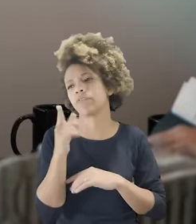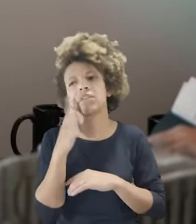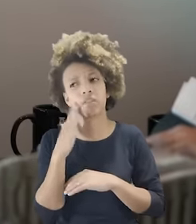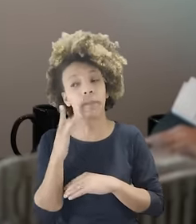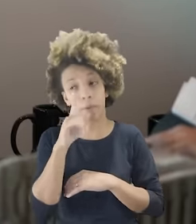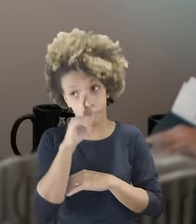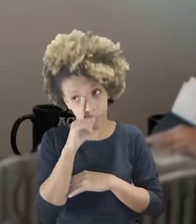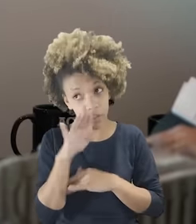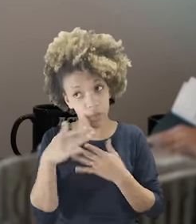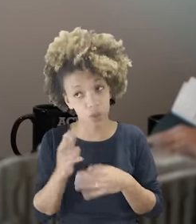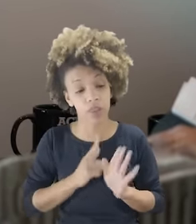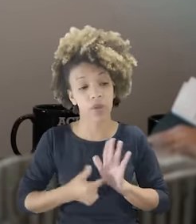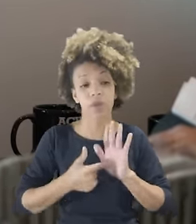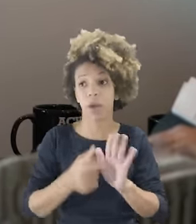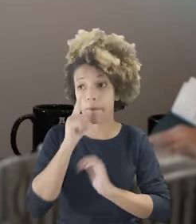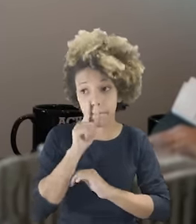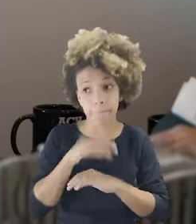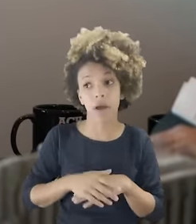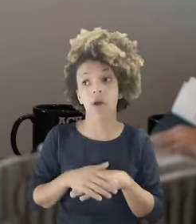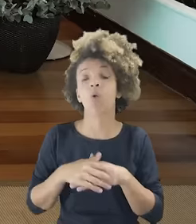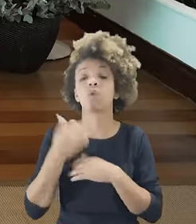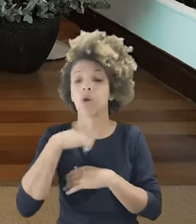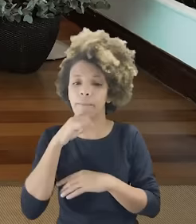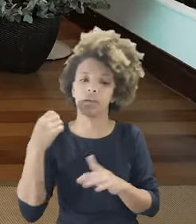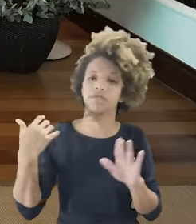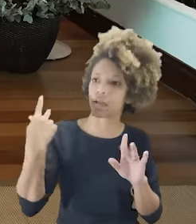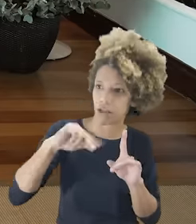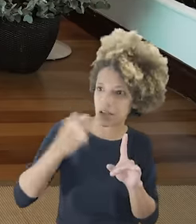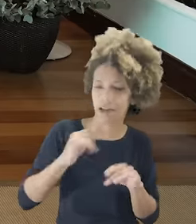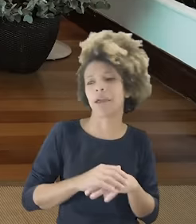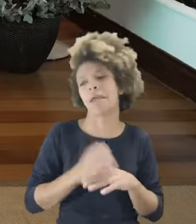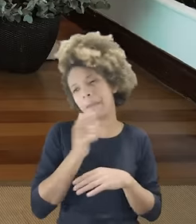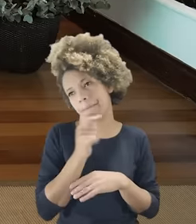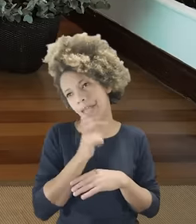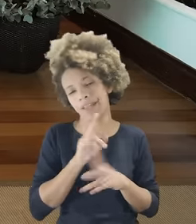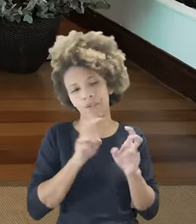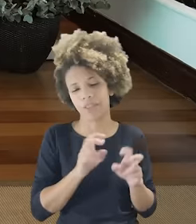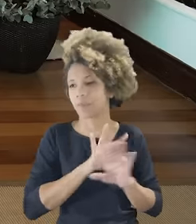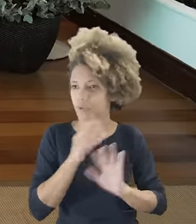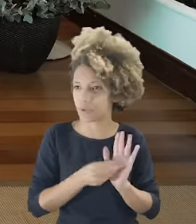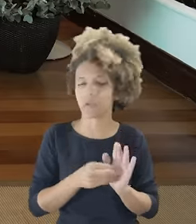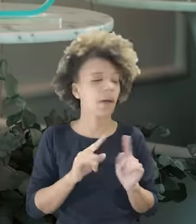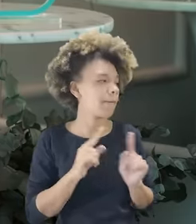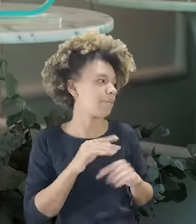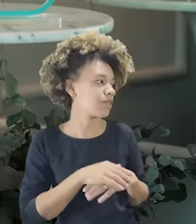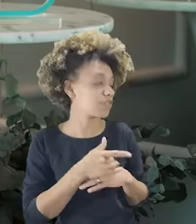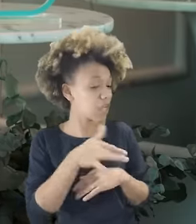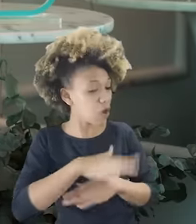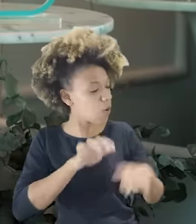você sabe que o perigo quando você se expõe ao período como quando a sua mãe pegava o chinelo e entra na piada entendeu independente do tema uma grande mentira